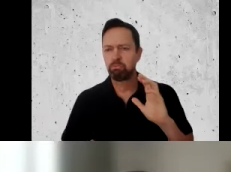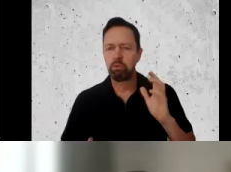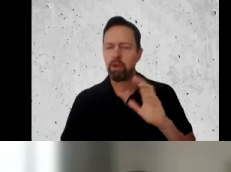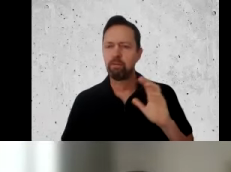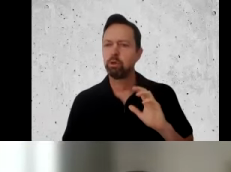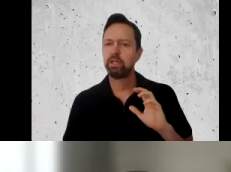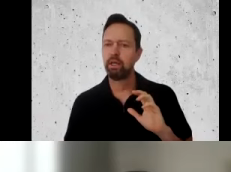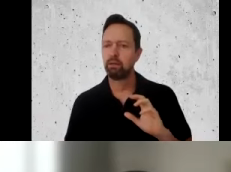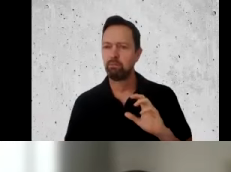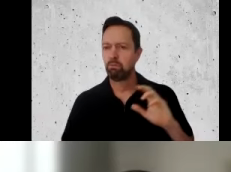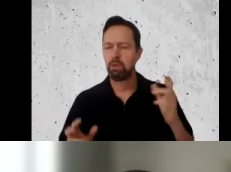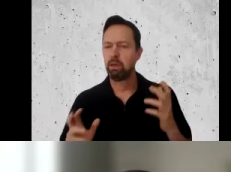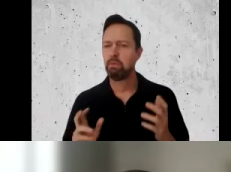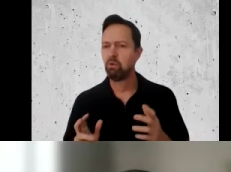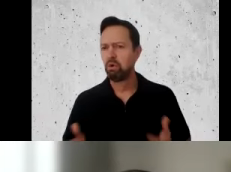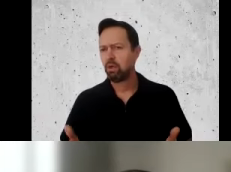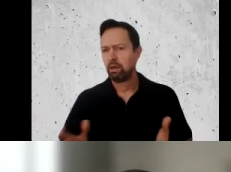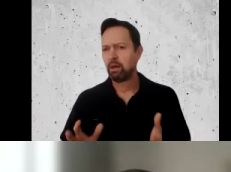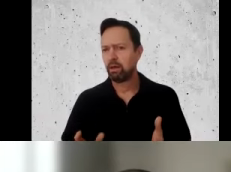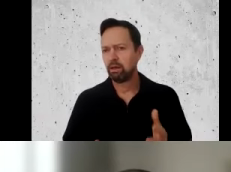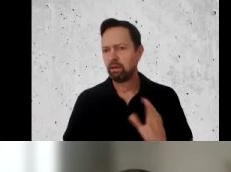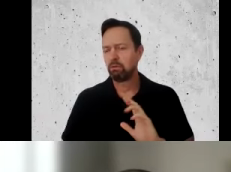sim, mas tudo bem, vamos contratar. É meu,